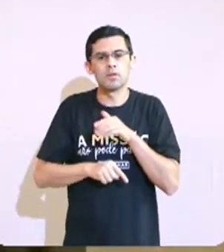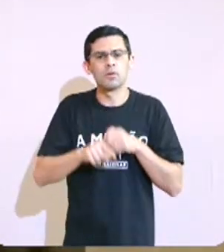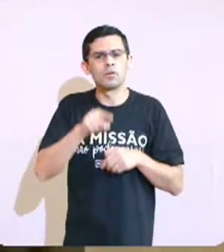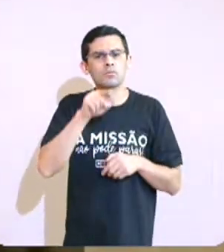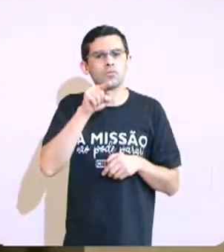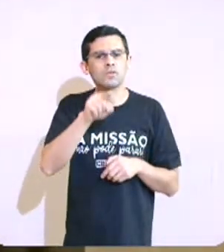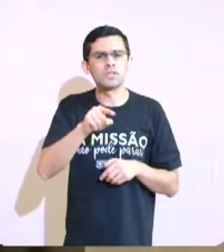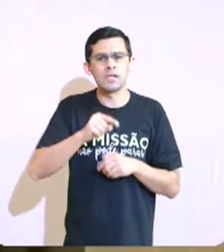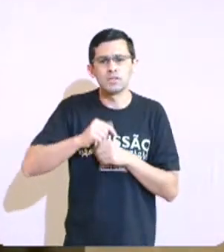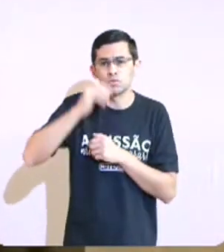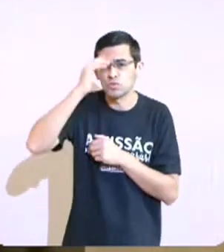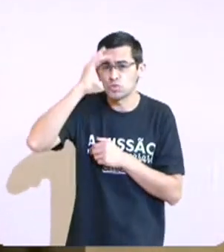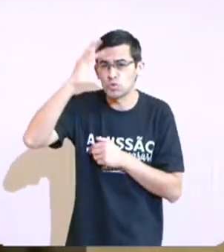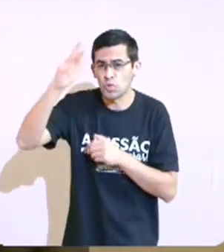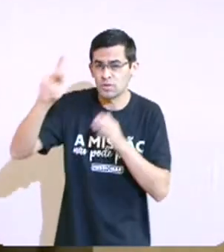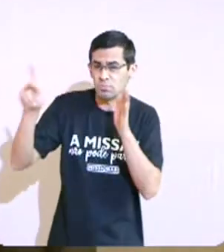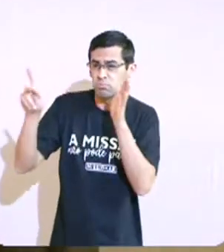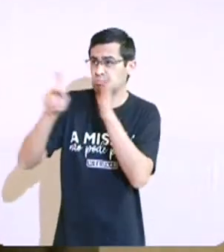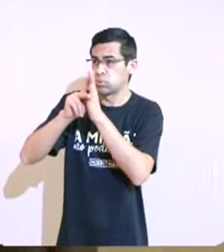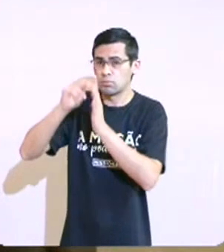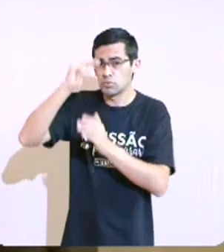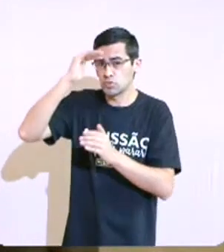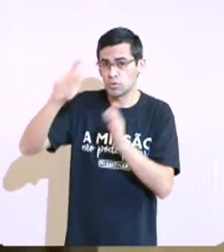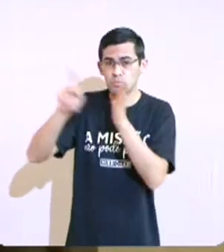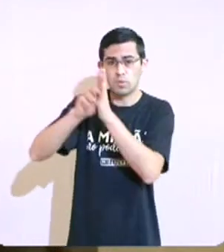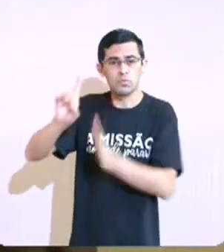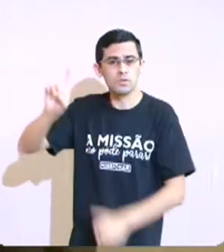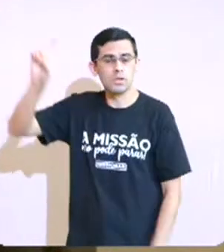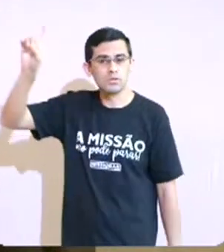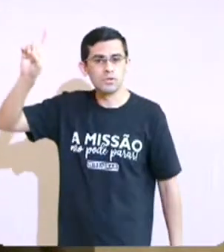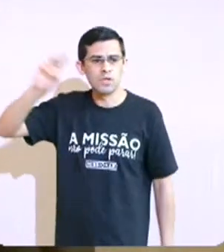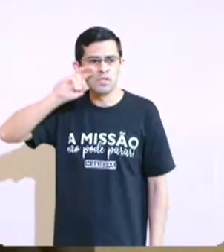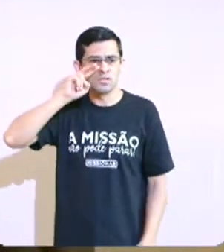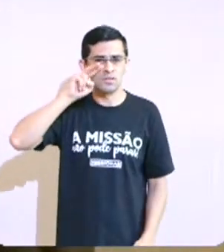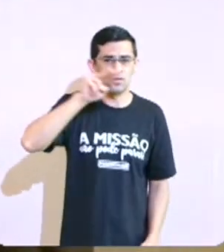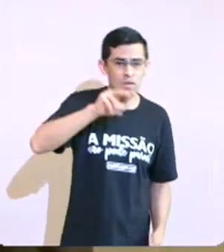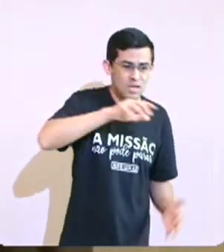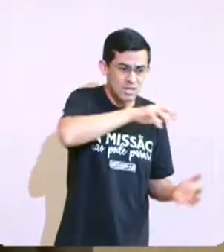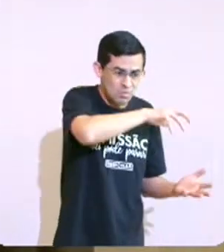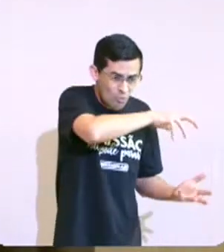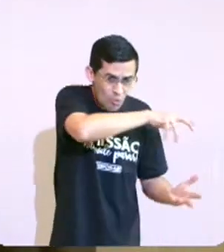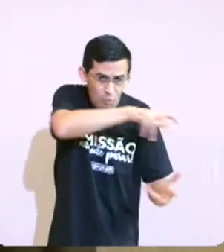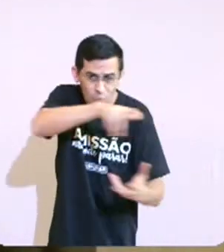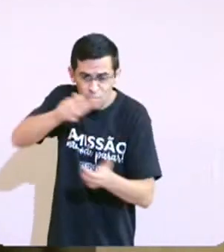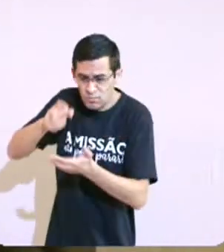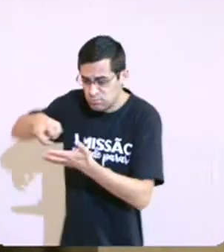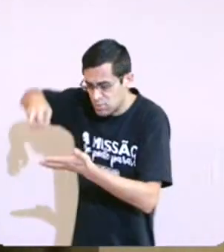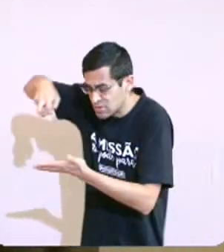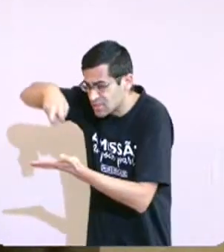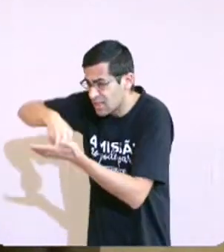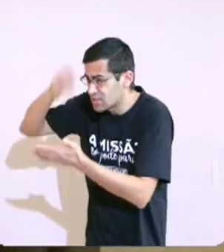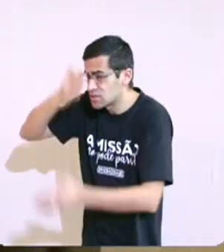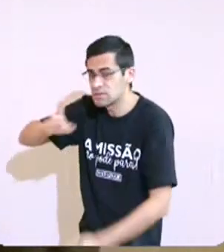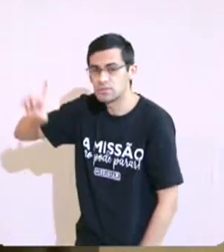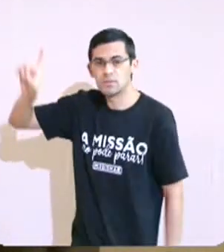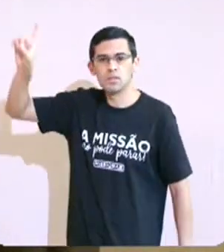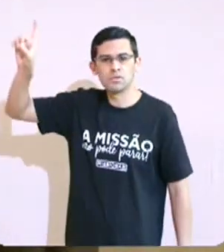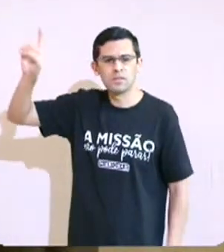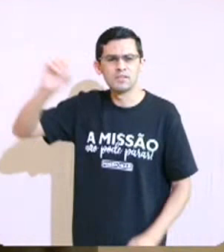Você sonha os sonhos de Deus, de ver a terra prostrada aos pés dele? Você